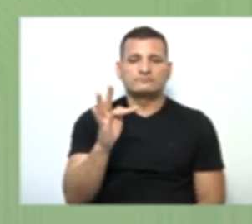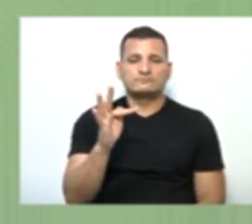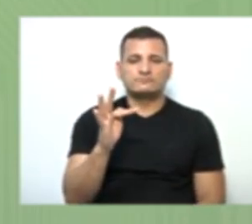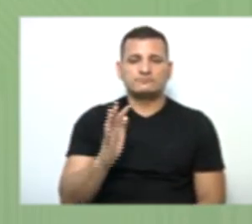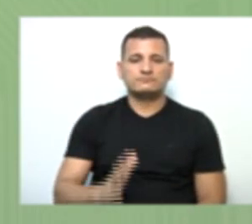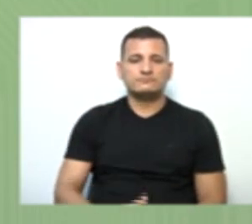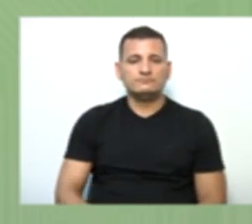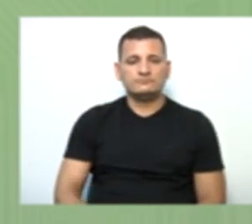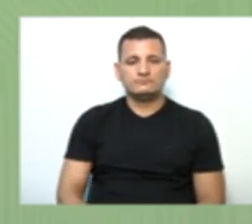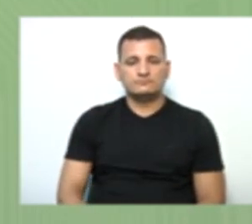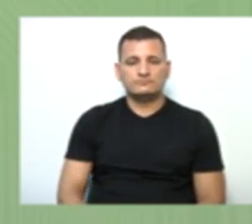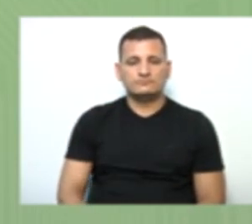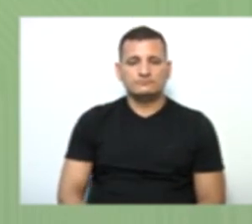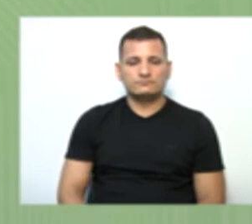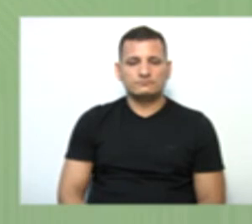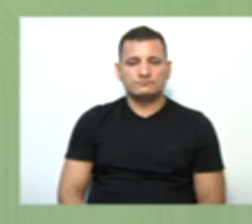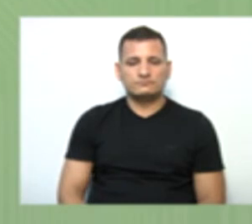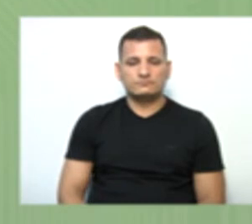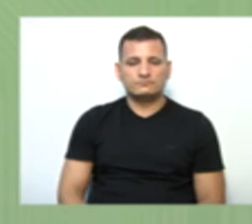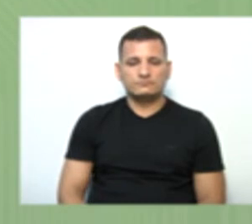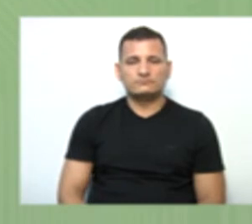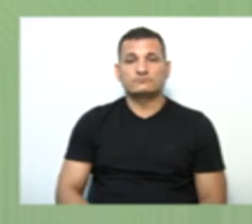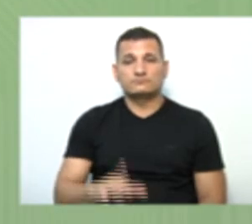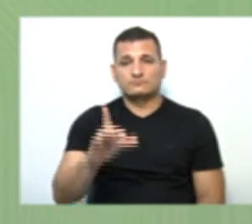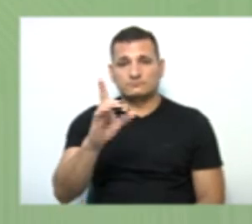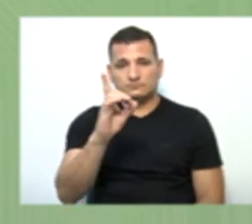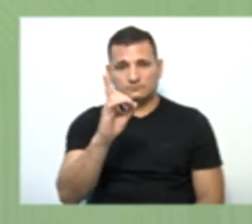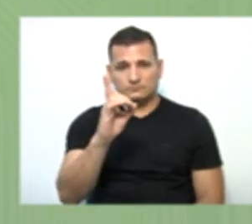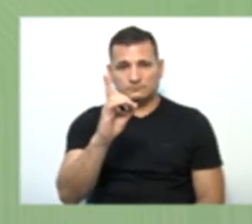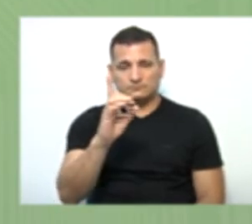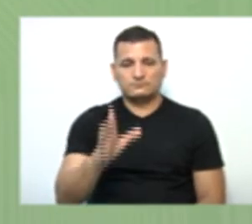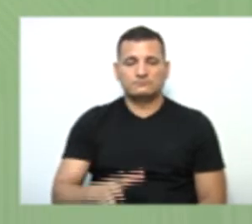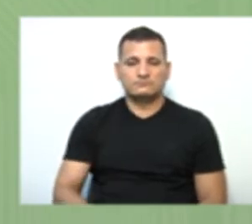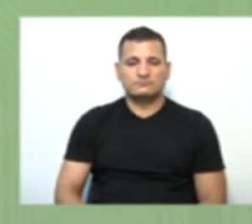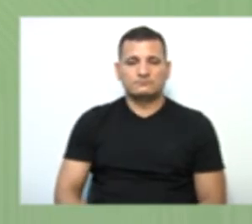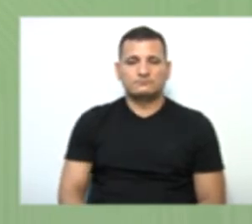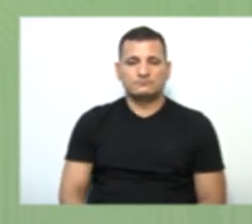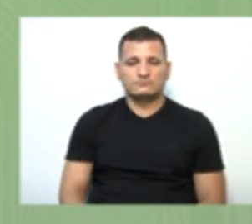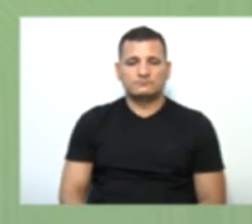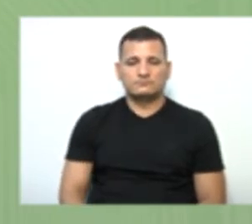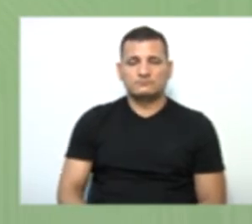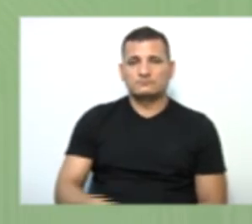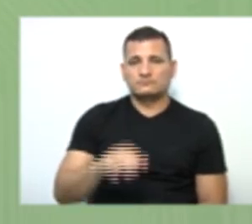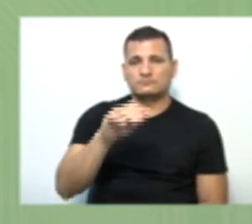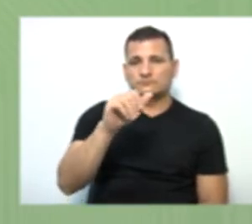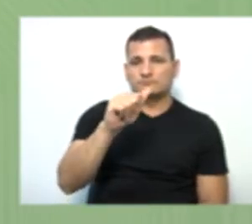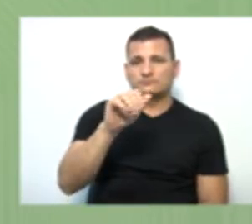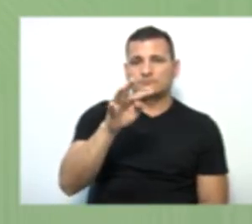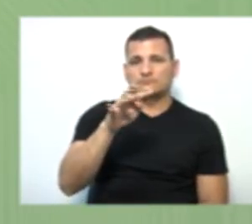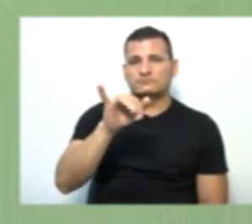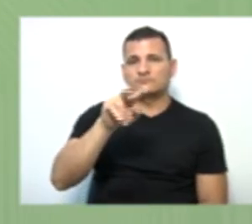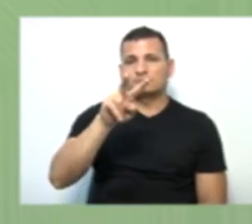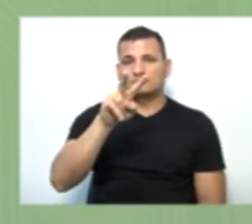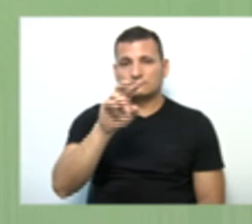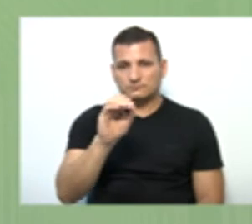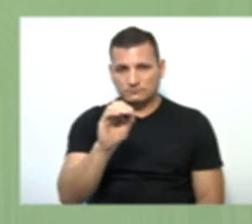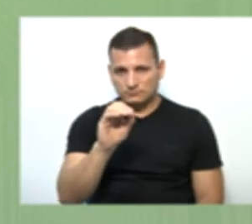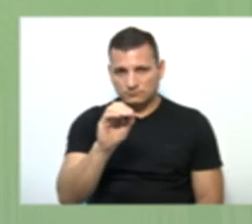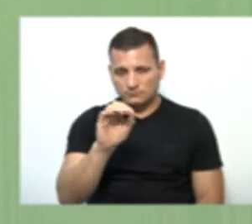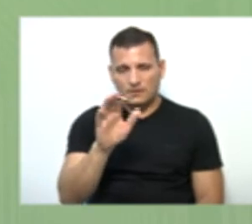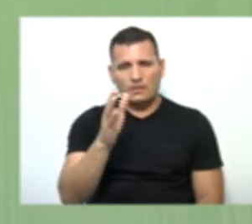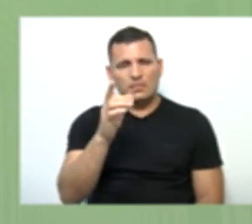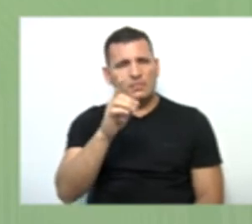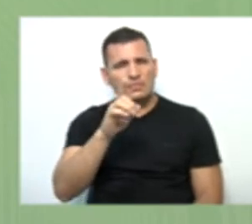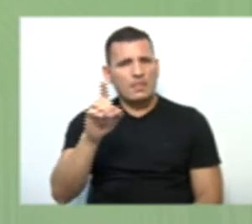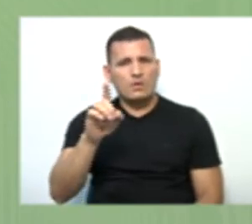ok? Indo para a questão D. No ativo não circulante, agrupa-se